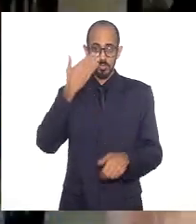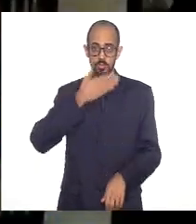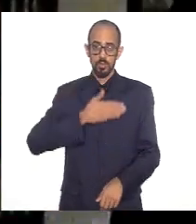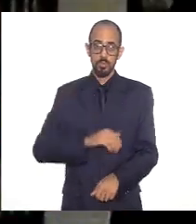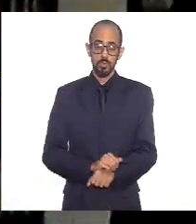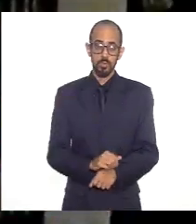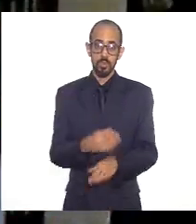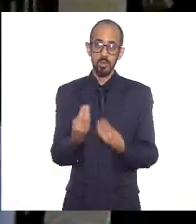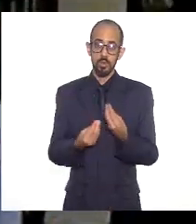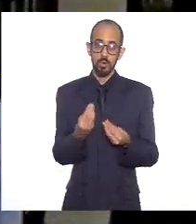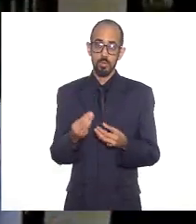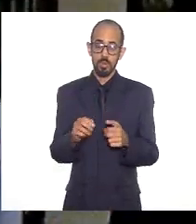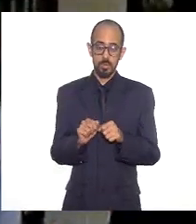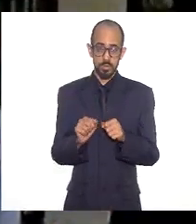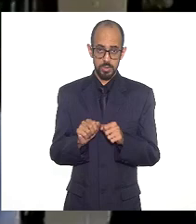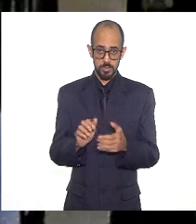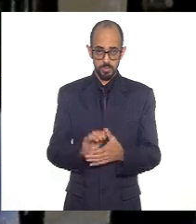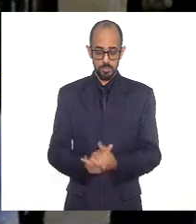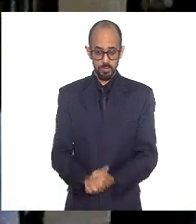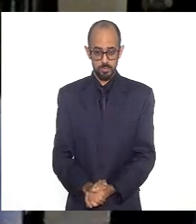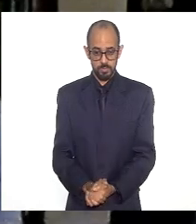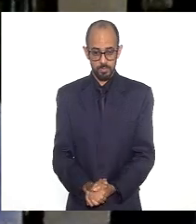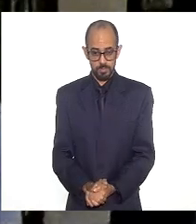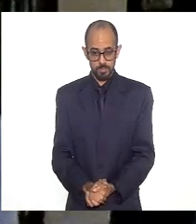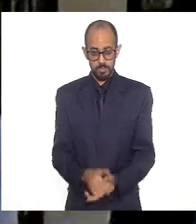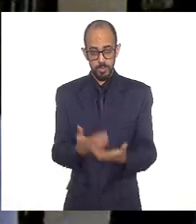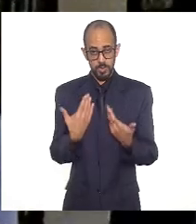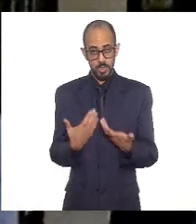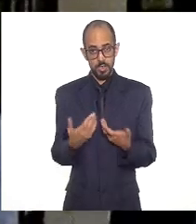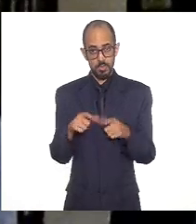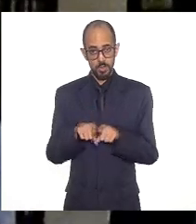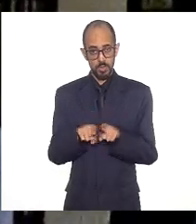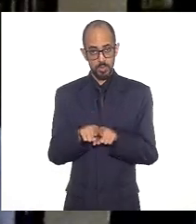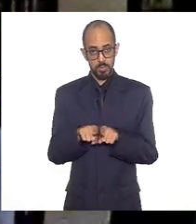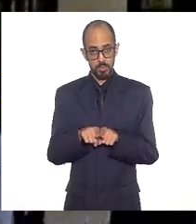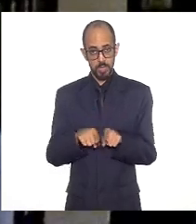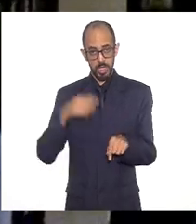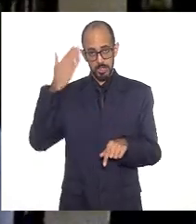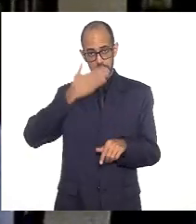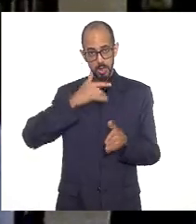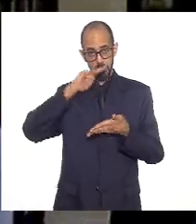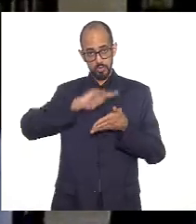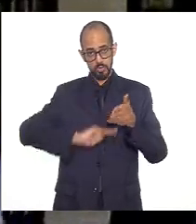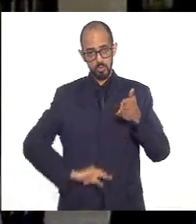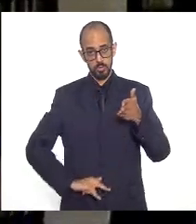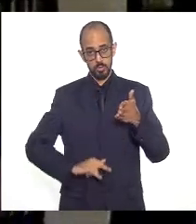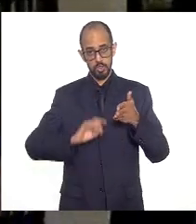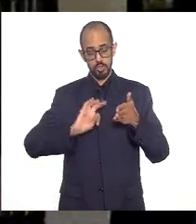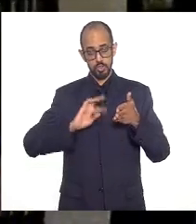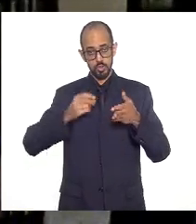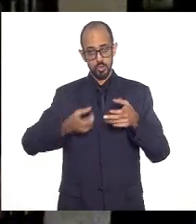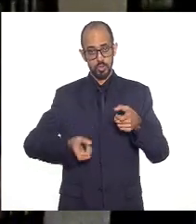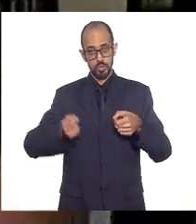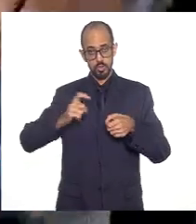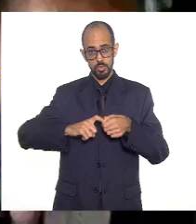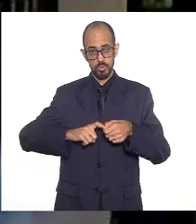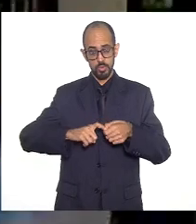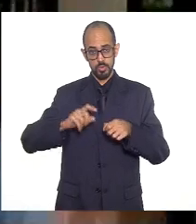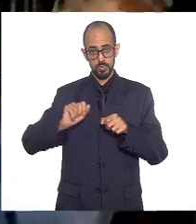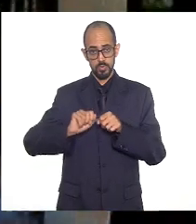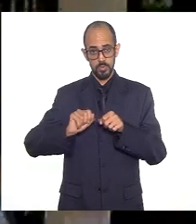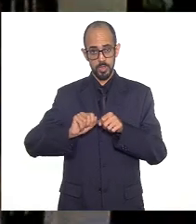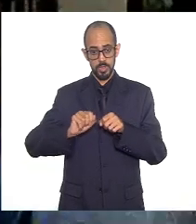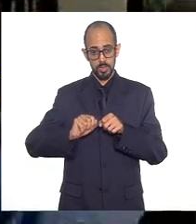é que isso está se dando? Nós queremos um demonstrativo das concessões realizadas,